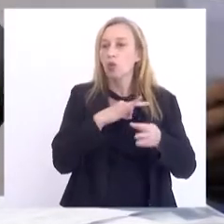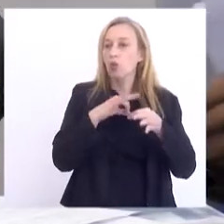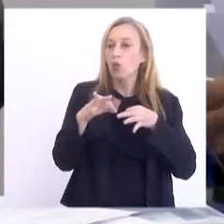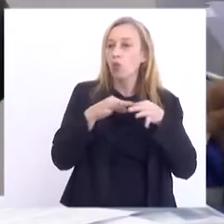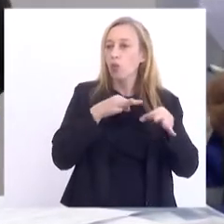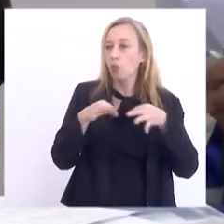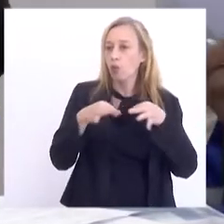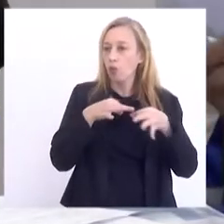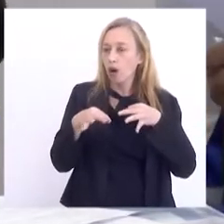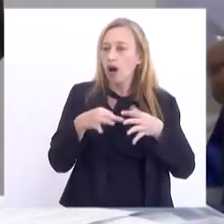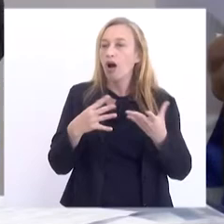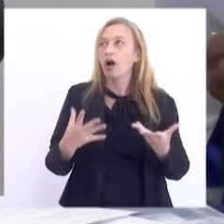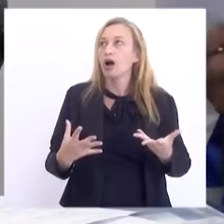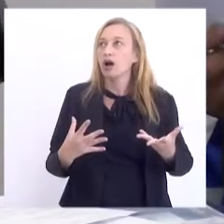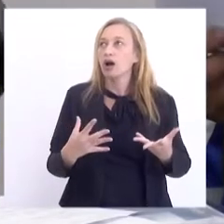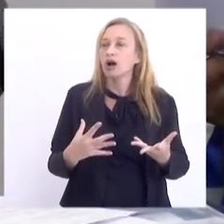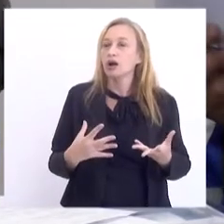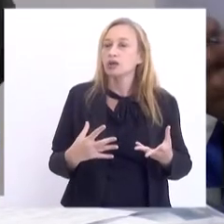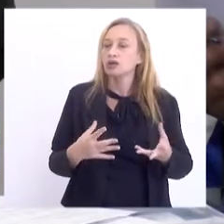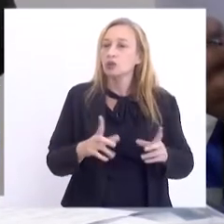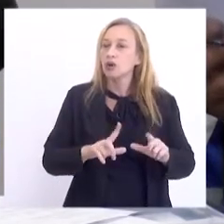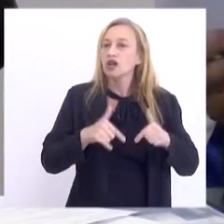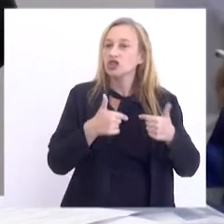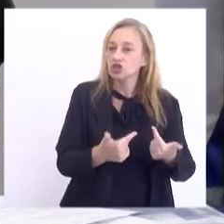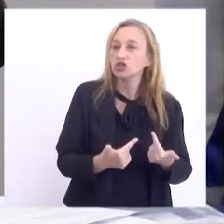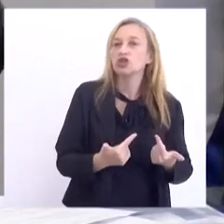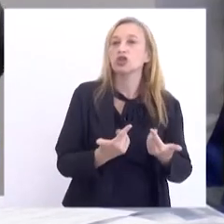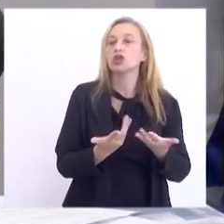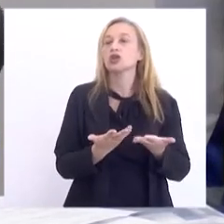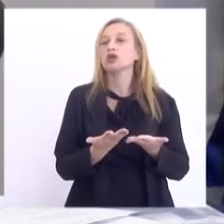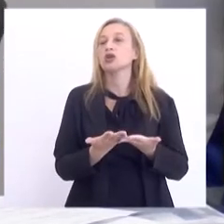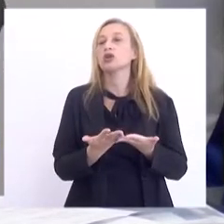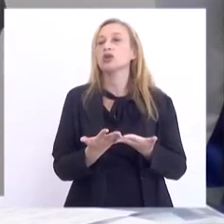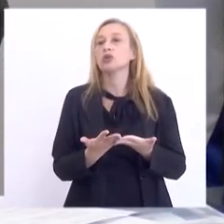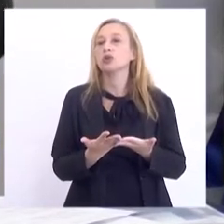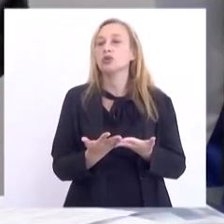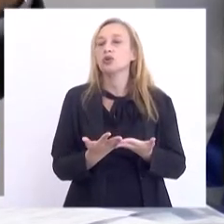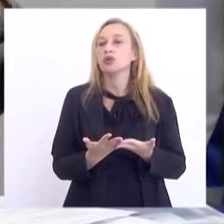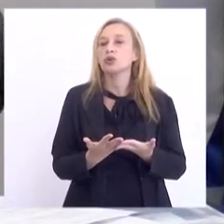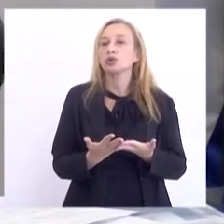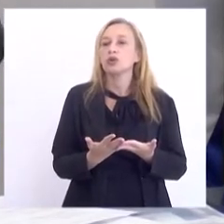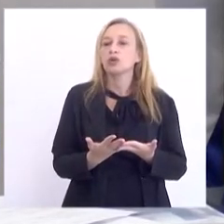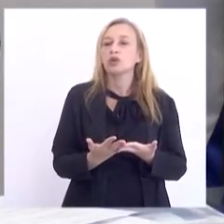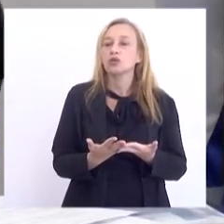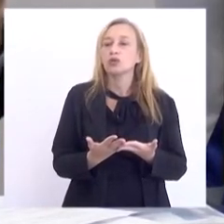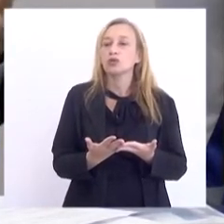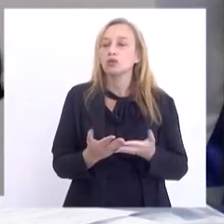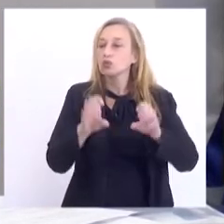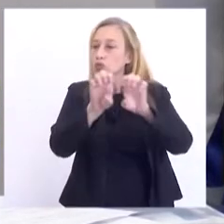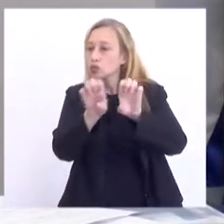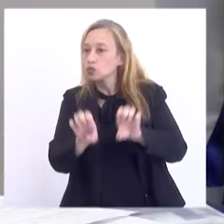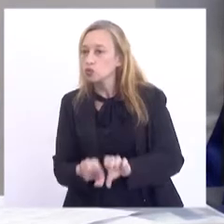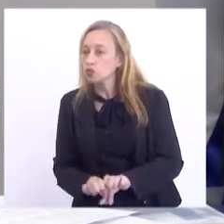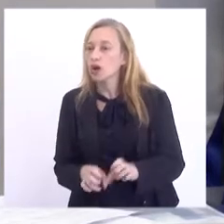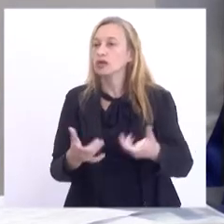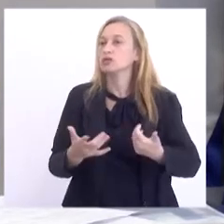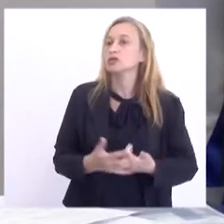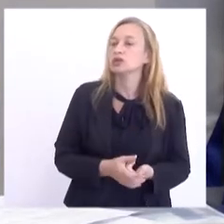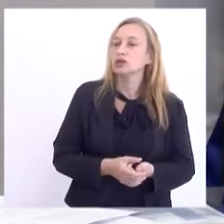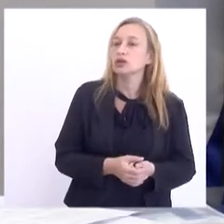organização o modus Operandi com que o senhor estão estruturados